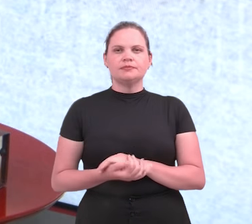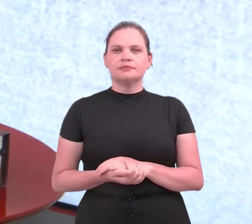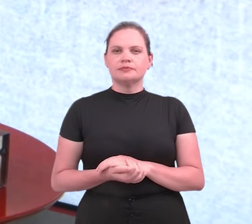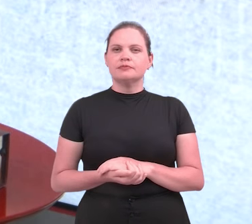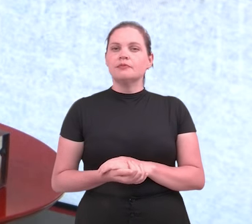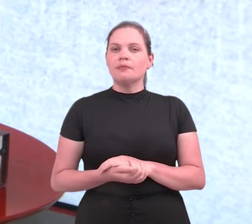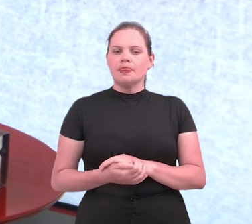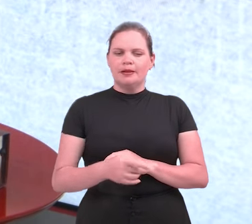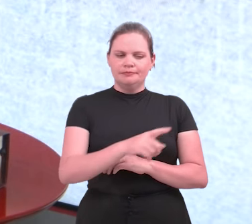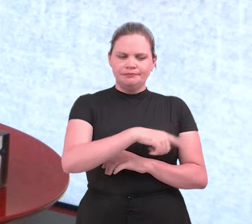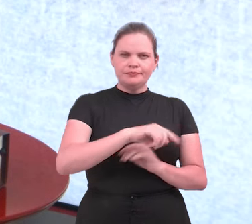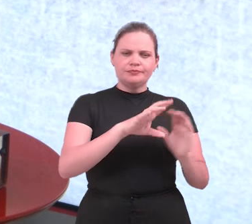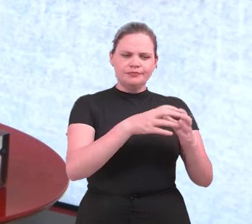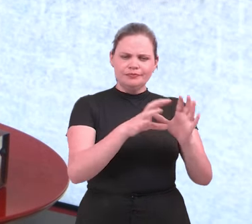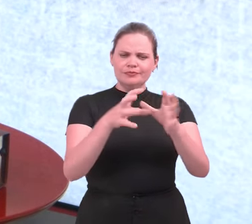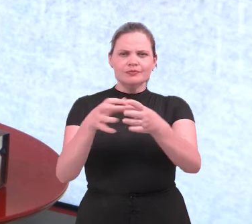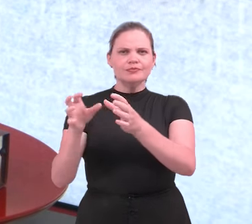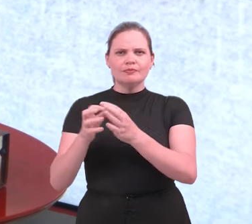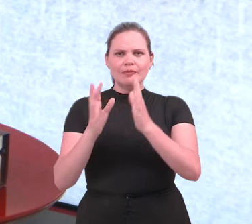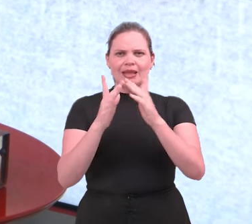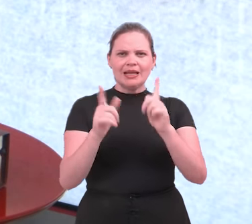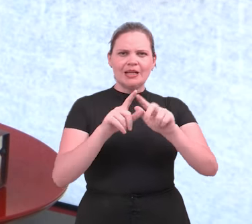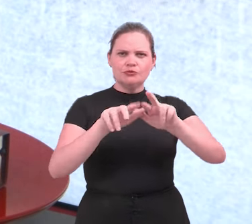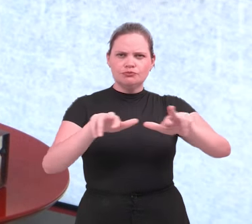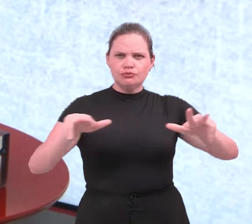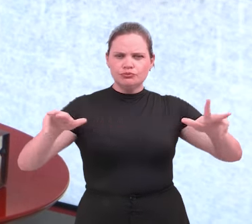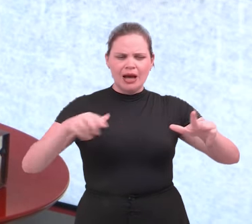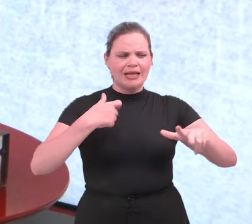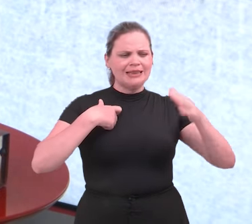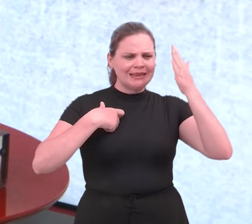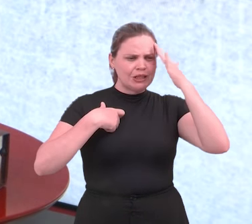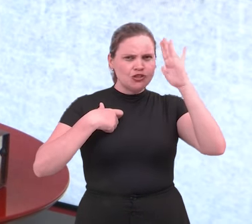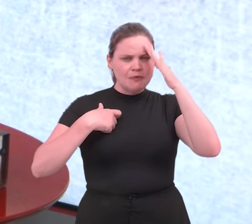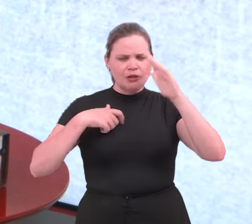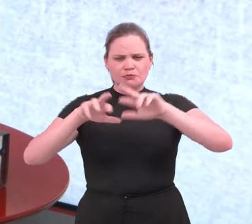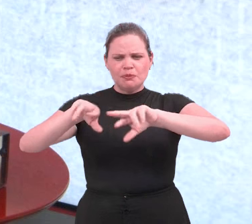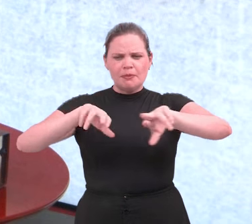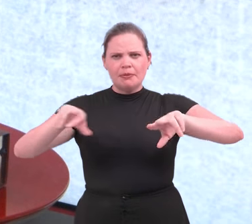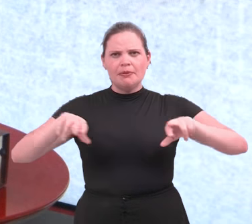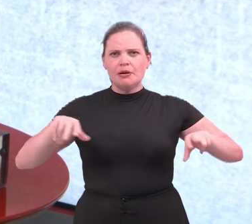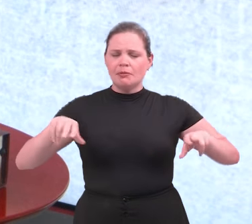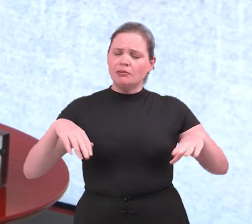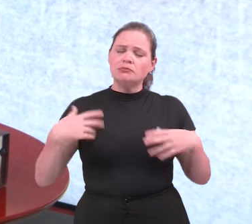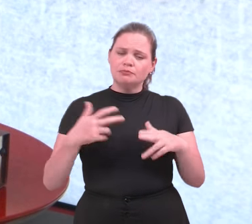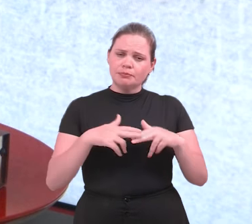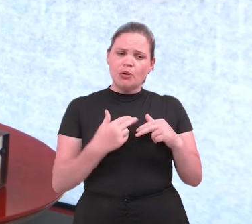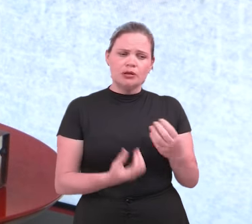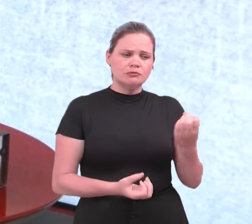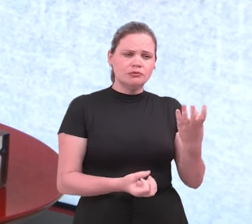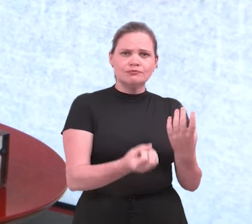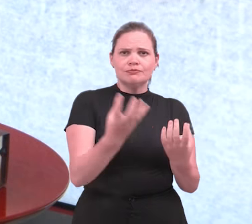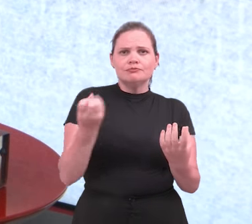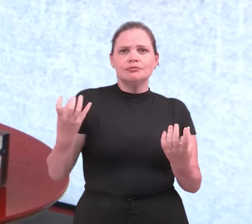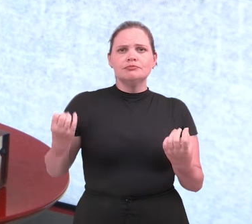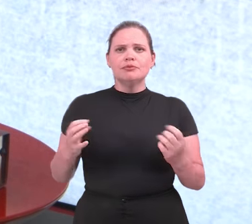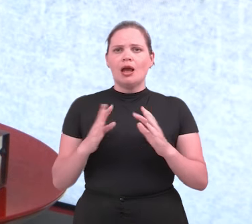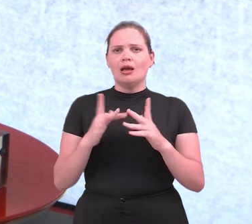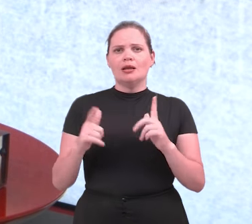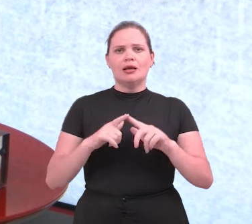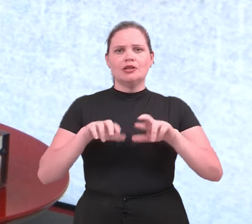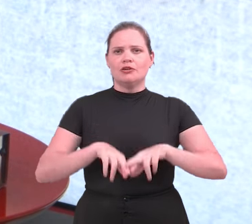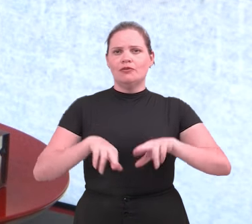esses diferentes entendimentos doutrinários levam as pessoas a criar igrejas de acordo com o seu entendimento